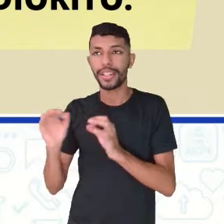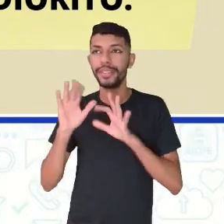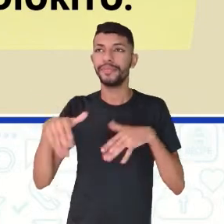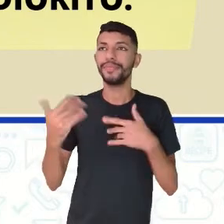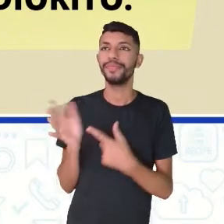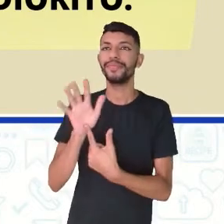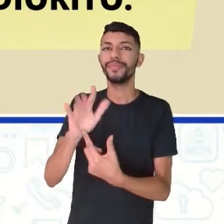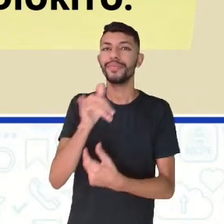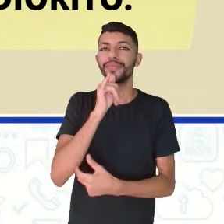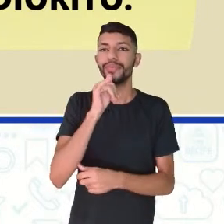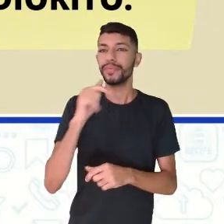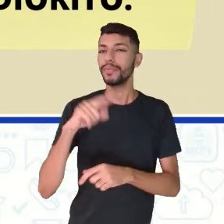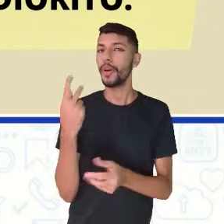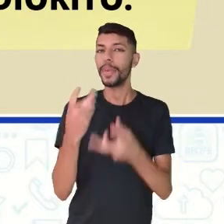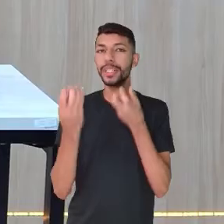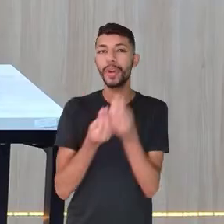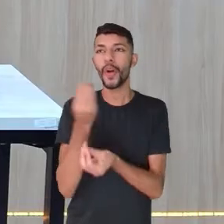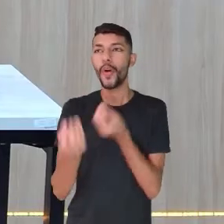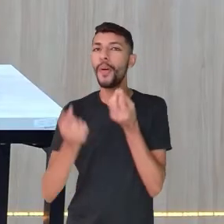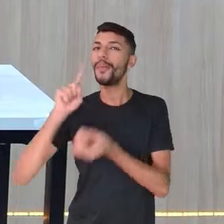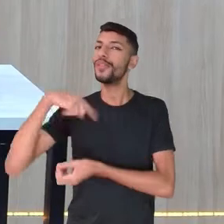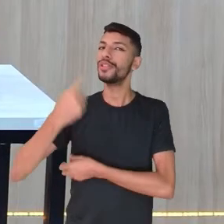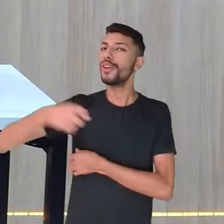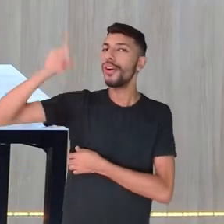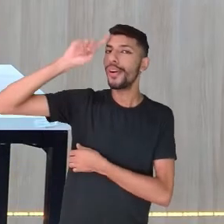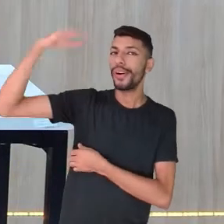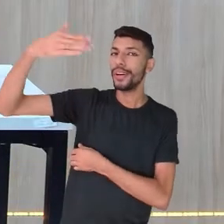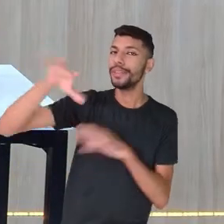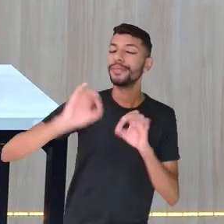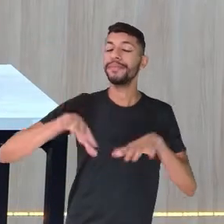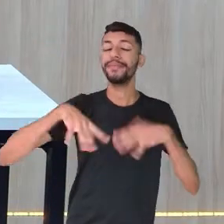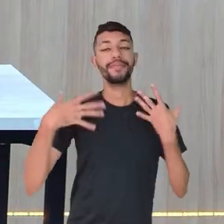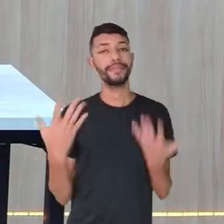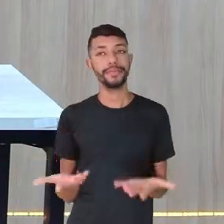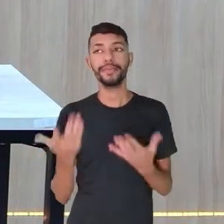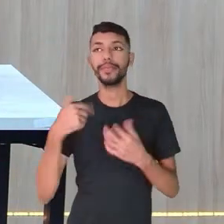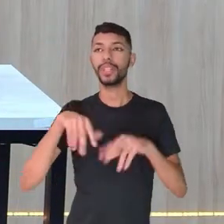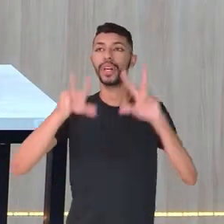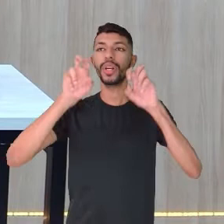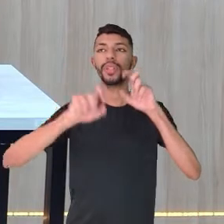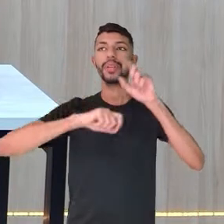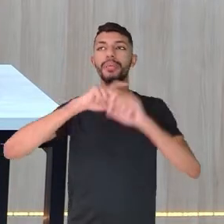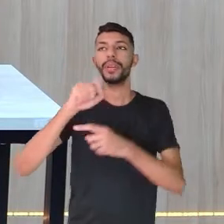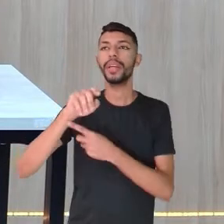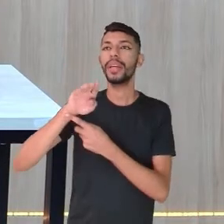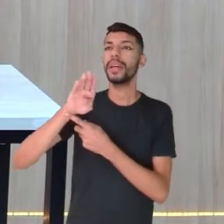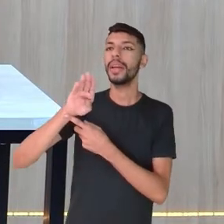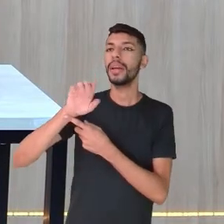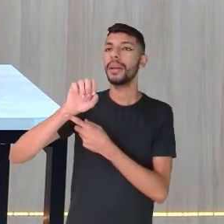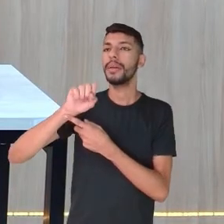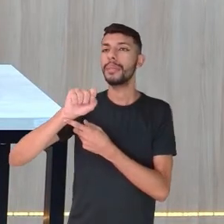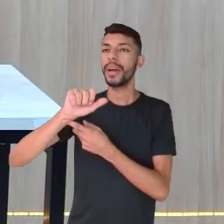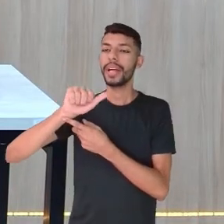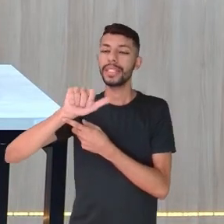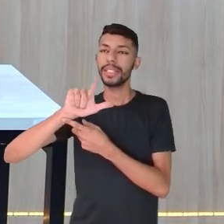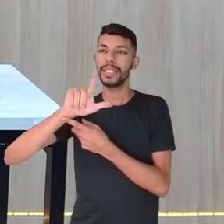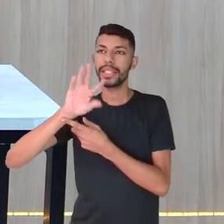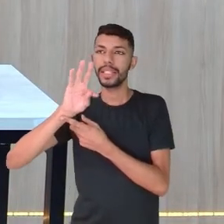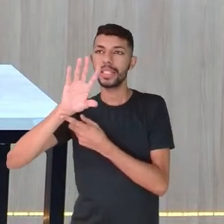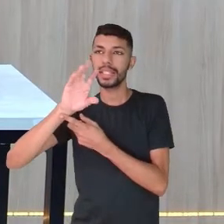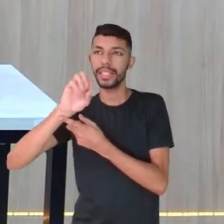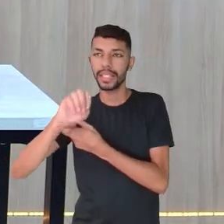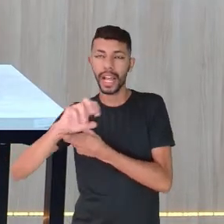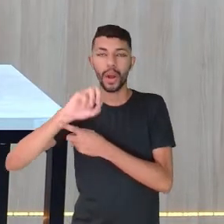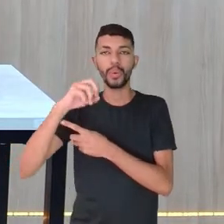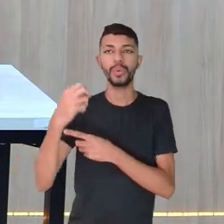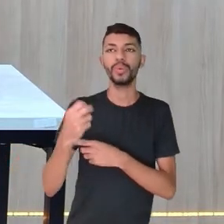presentes no nosso dia a dia. Vamos continuar? Então, quando eu falo de basalto, pedra pómez, obsidiana, o granito,